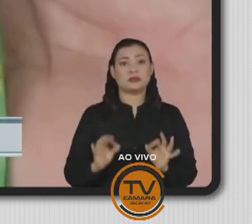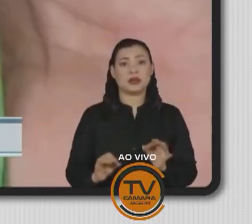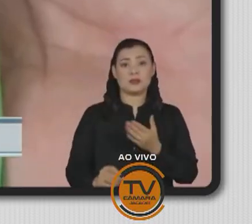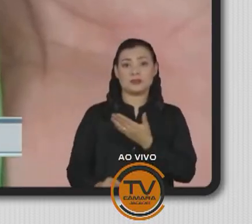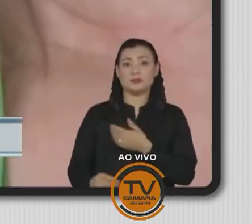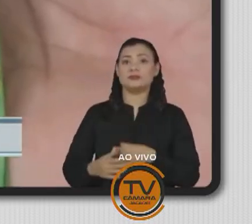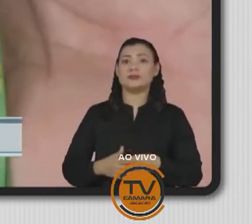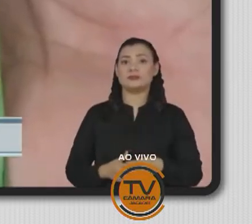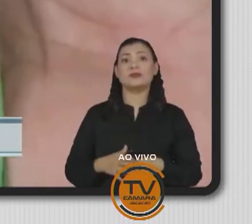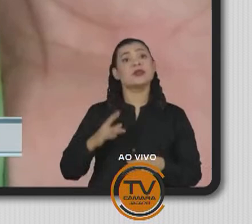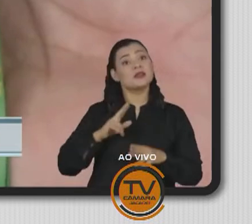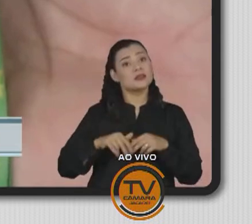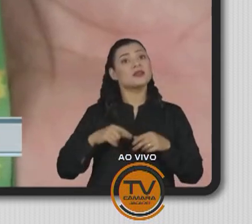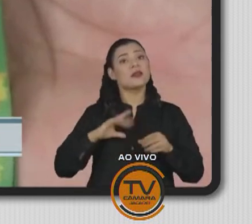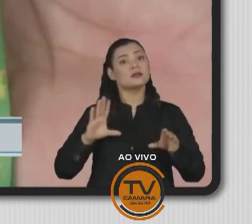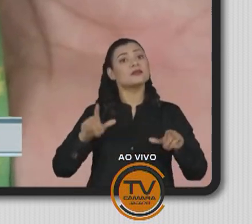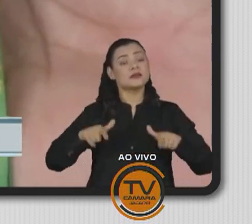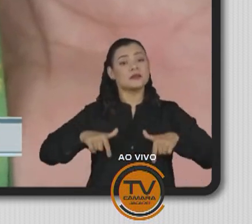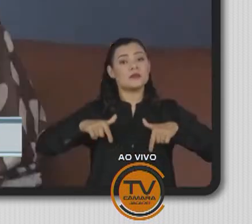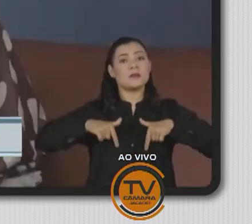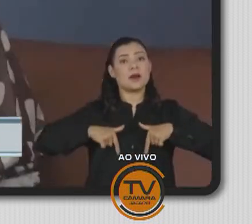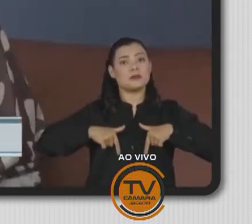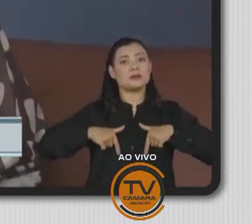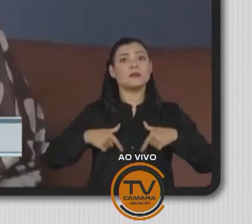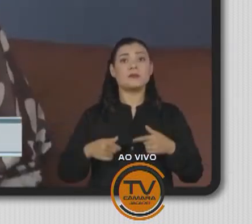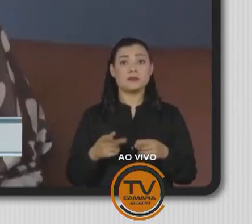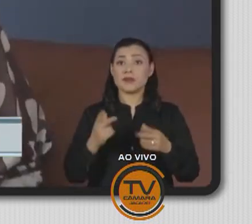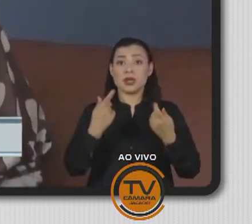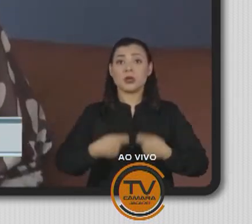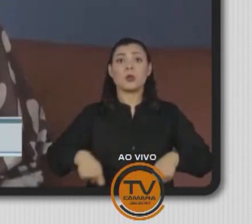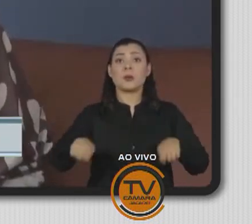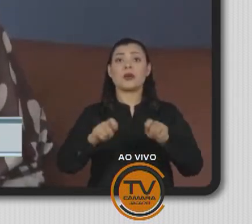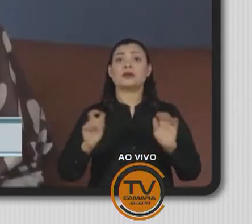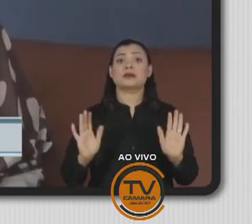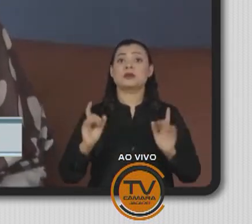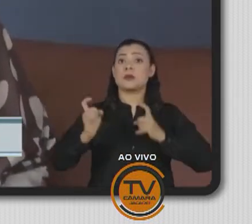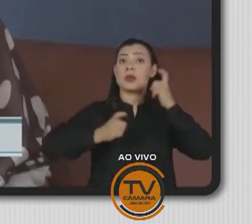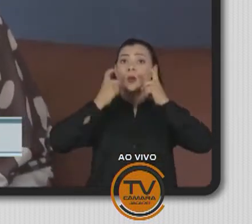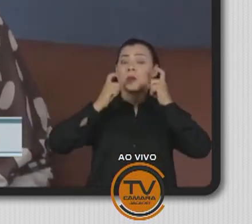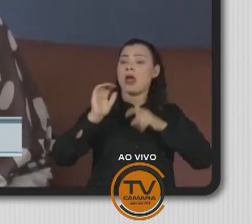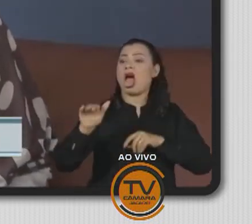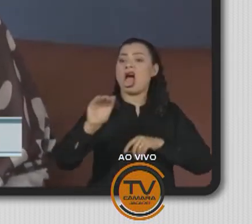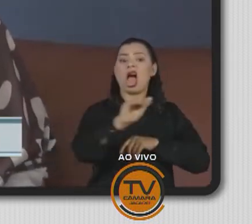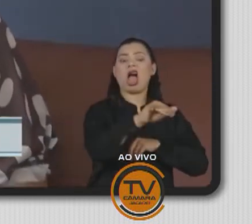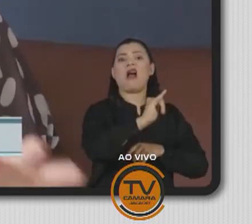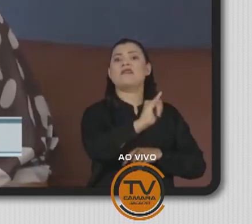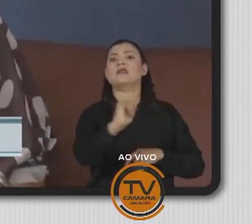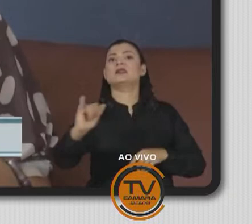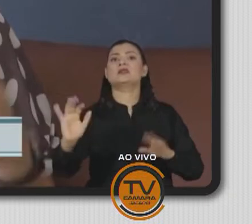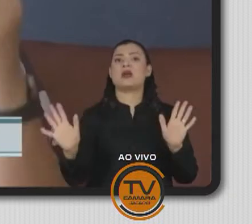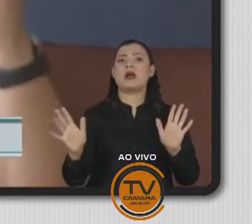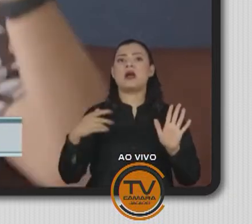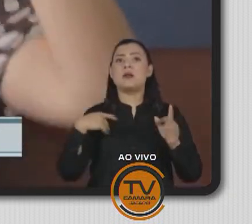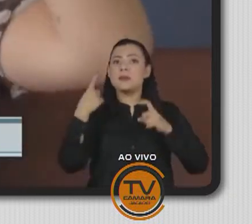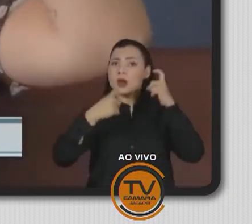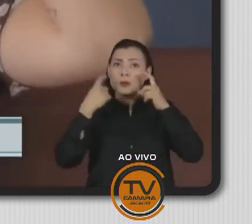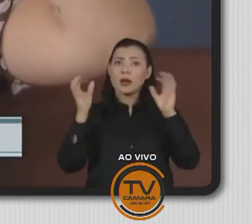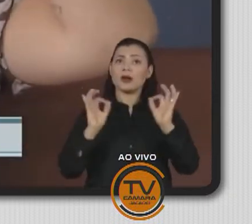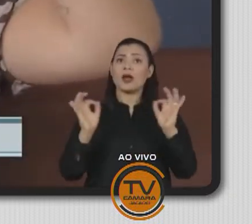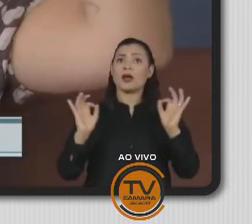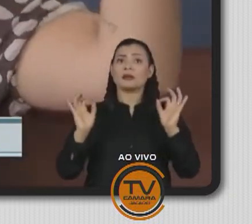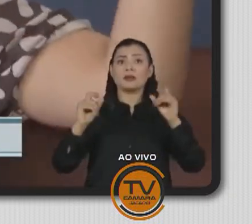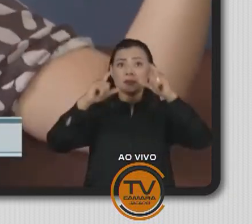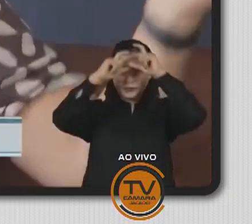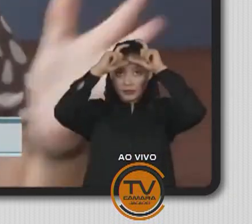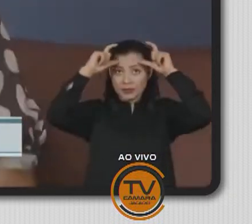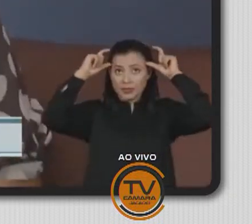em que está registrada a deficiência não visível. Eu não preciso me preocupar em ter que andar com